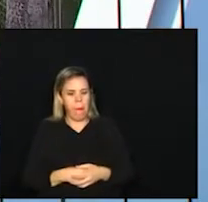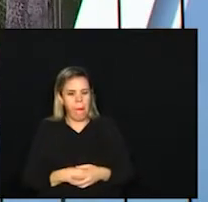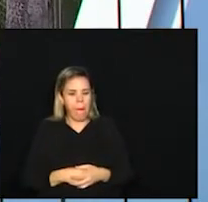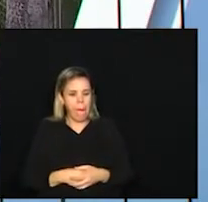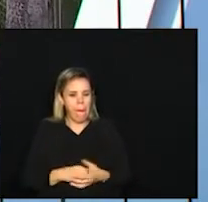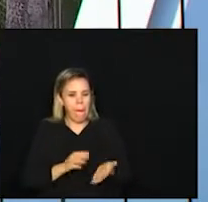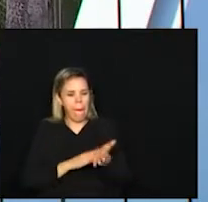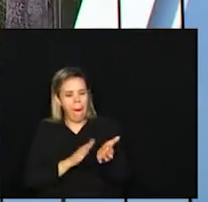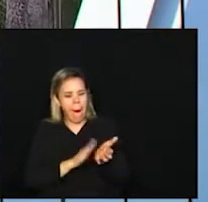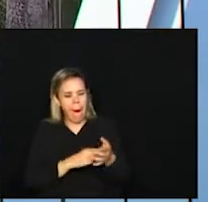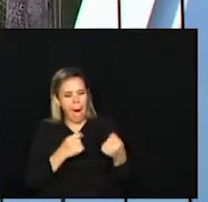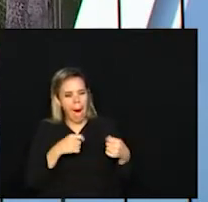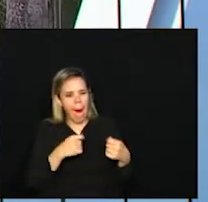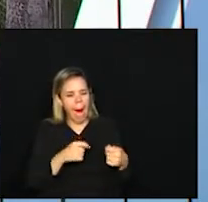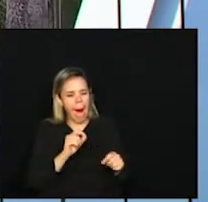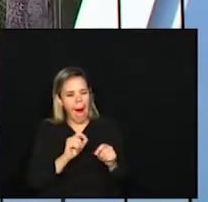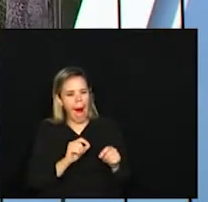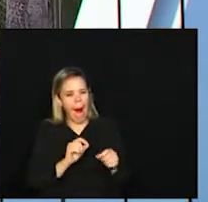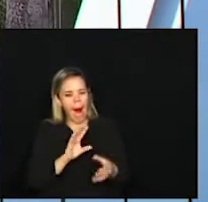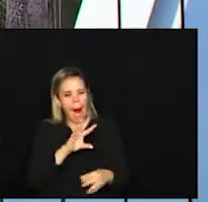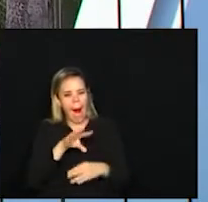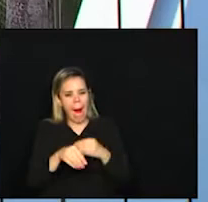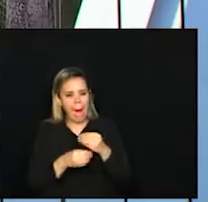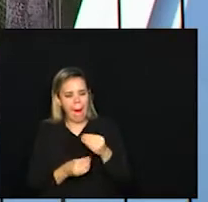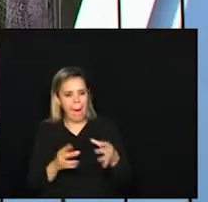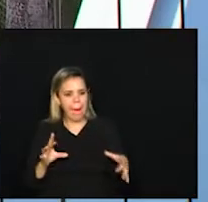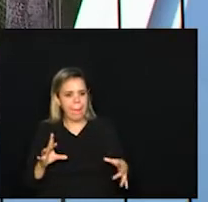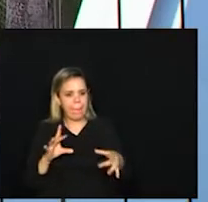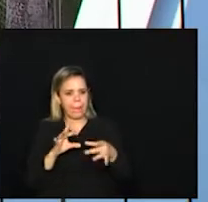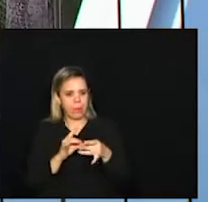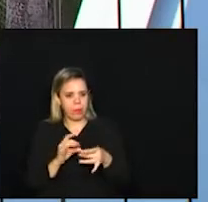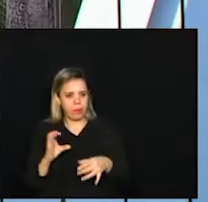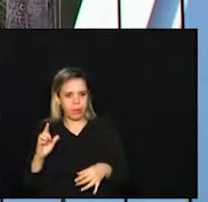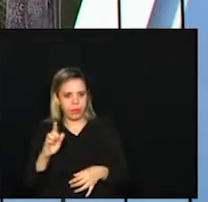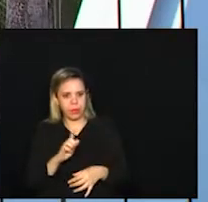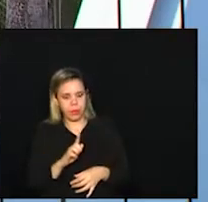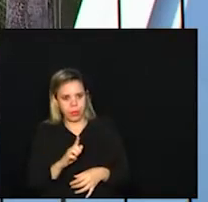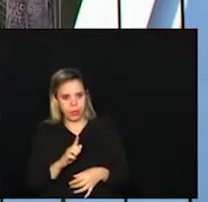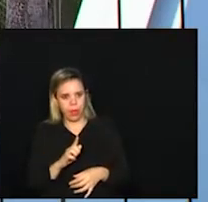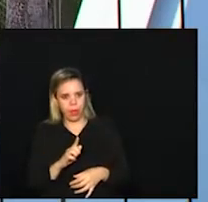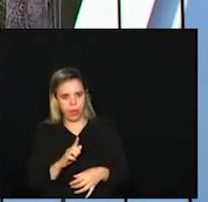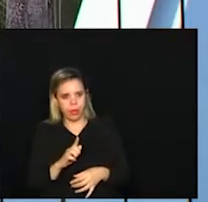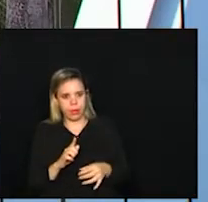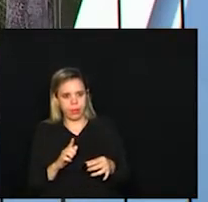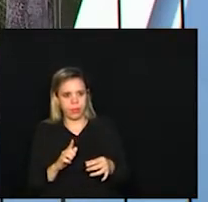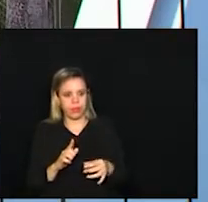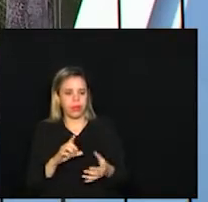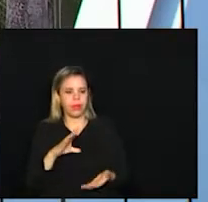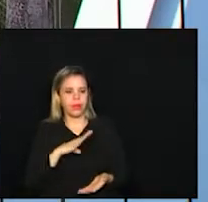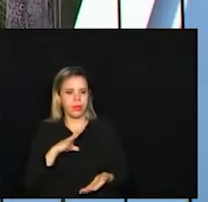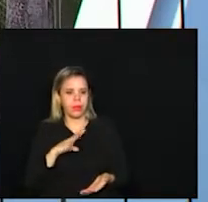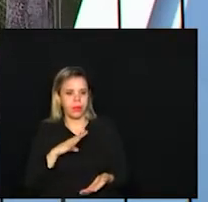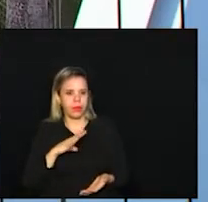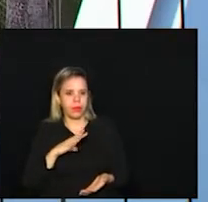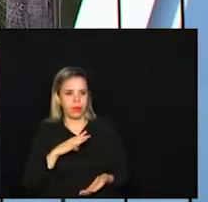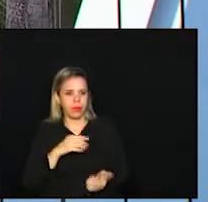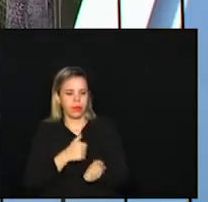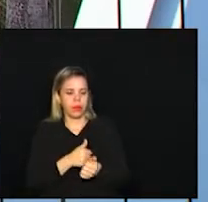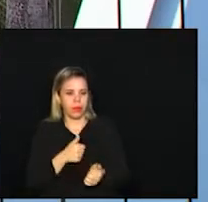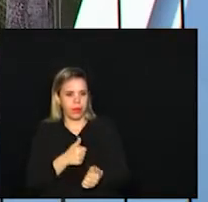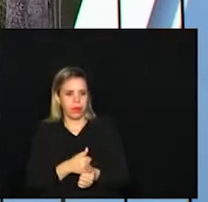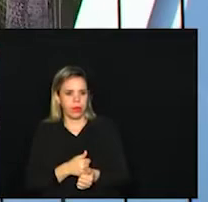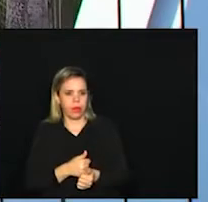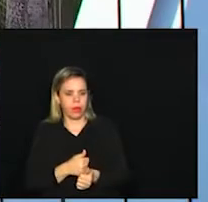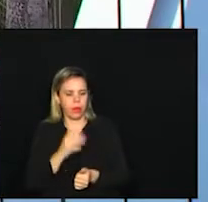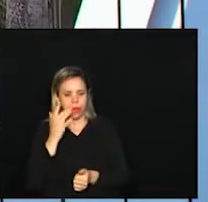cobram a necessidade de integração do distrito do do Campo Grande com cidades limítrofes e